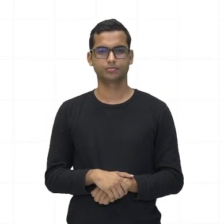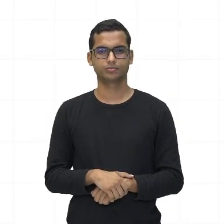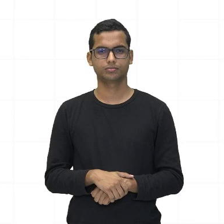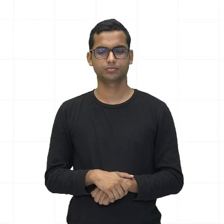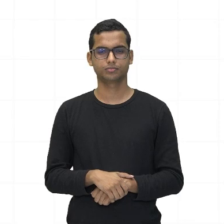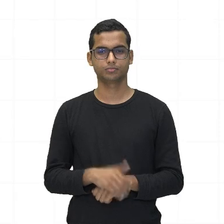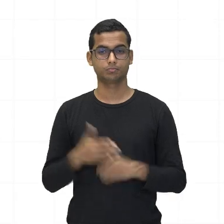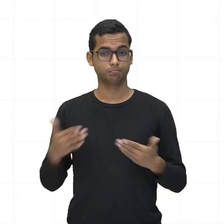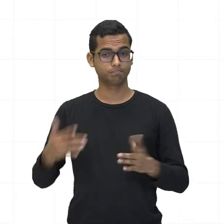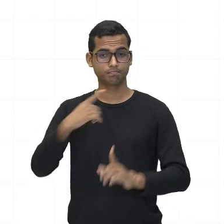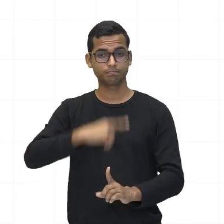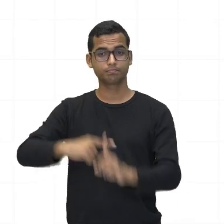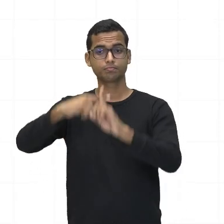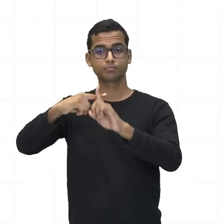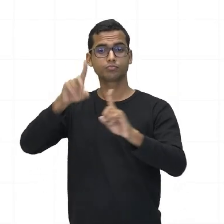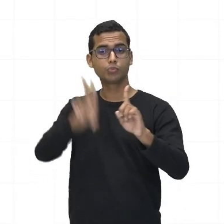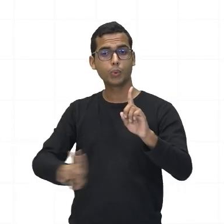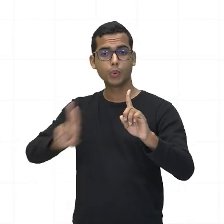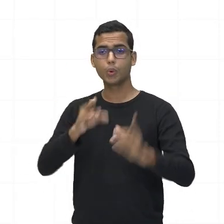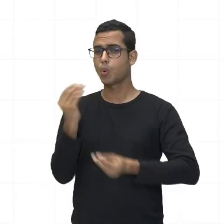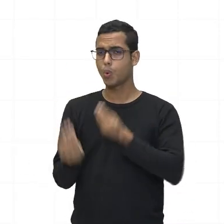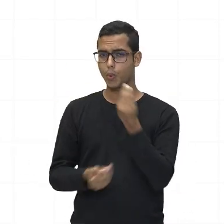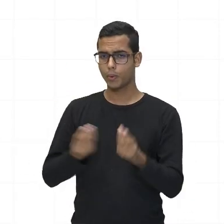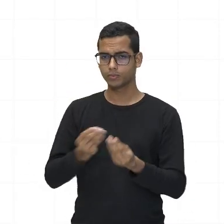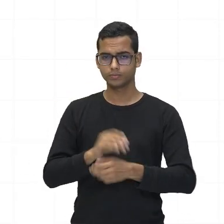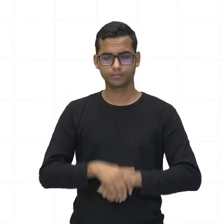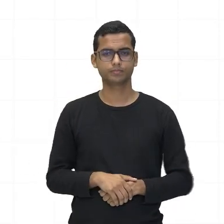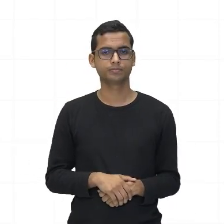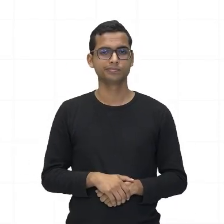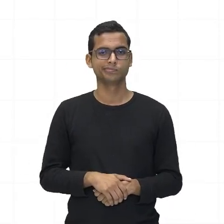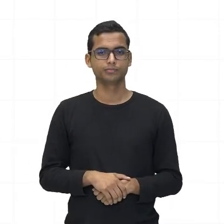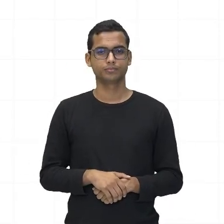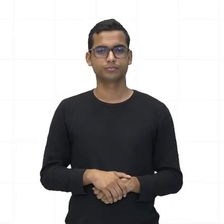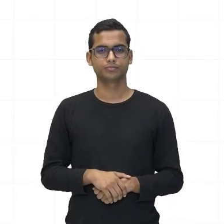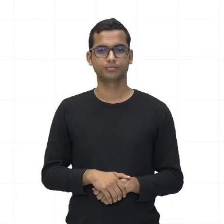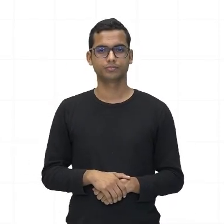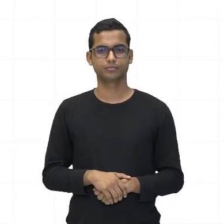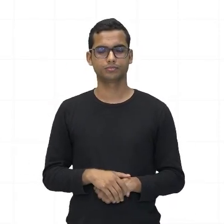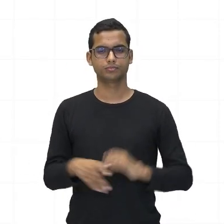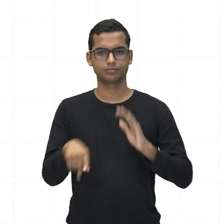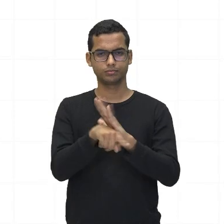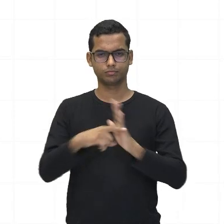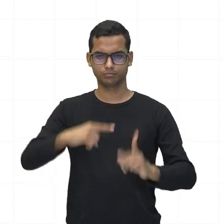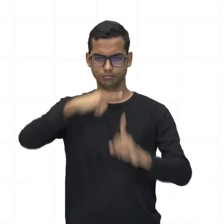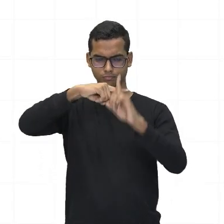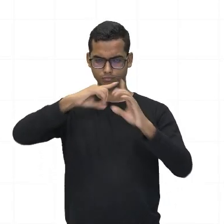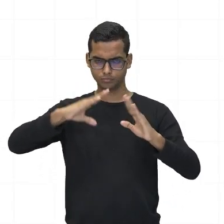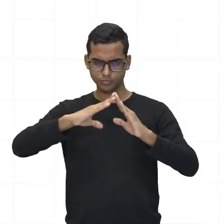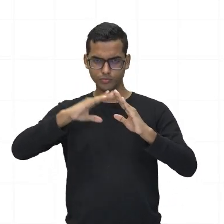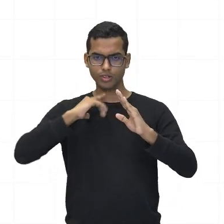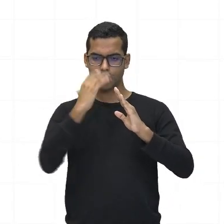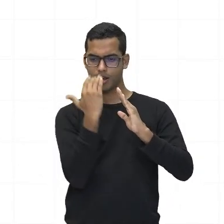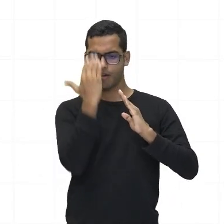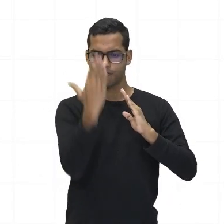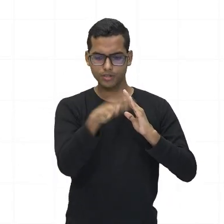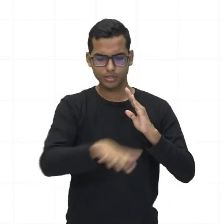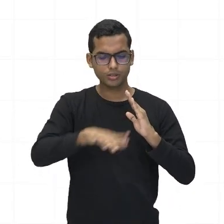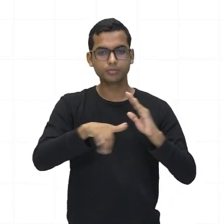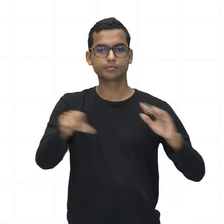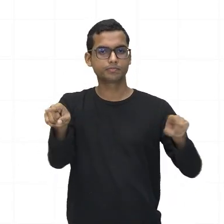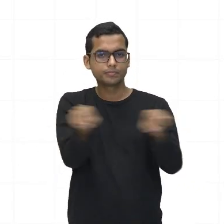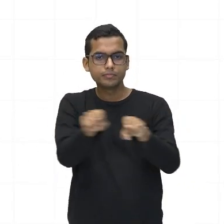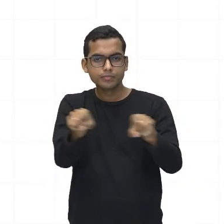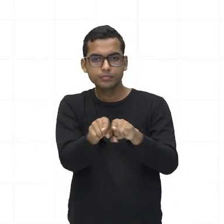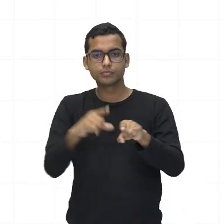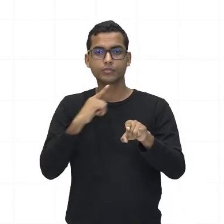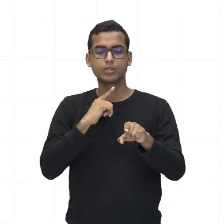cristianismo? A cruz é usada nas fachadas de muitos templos cristãos, sobre os altares